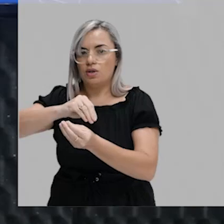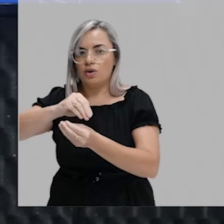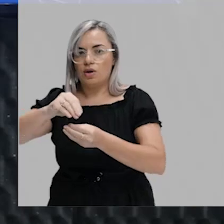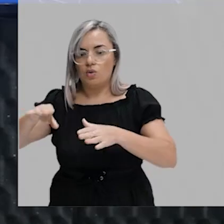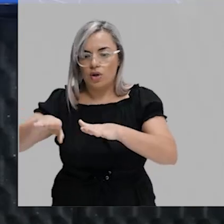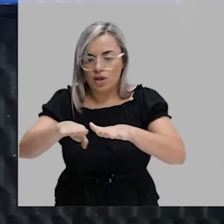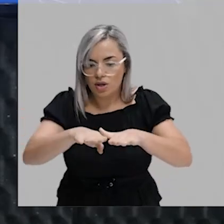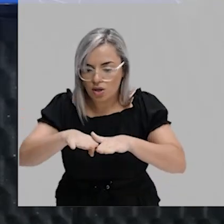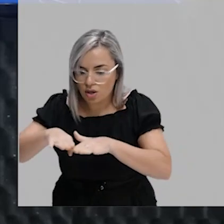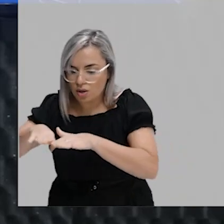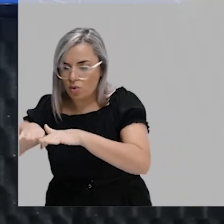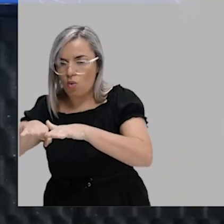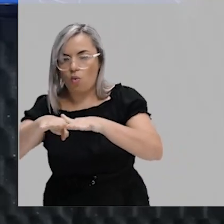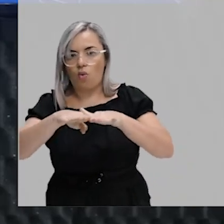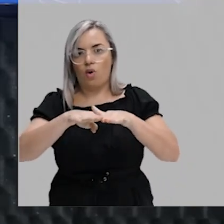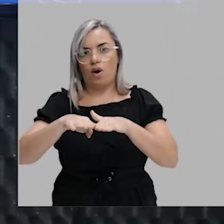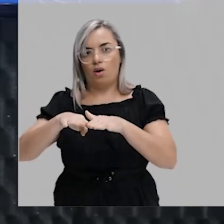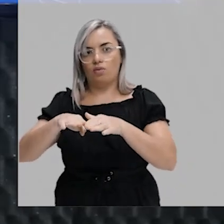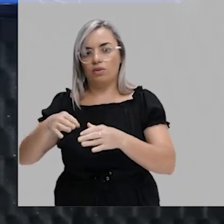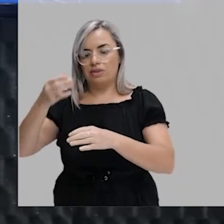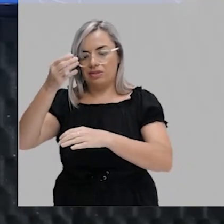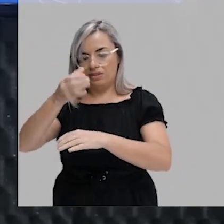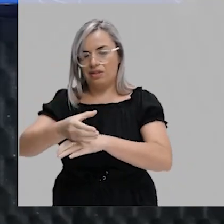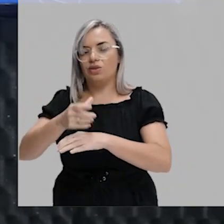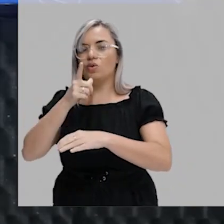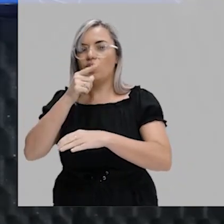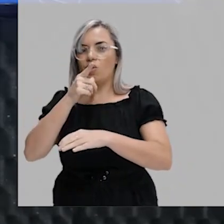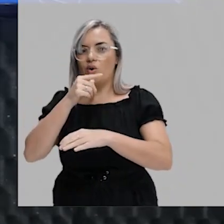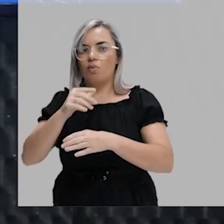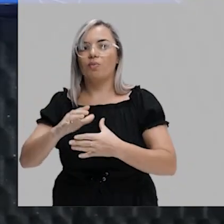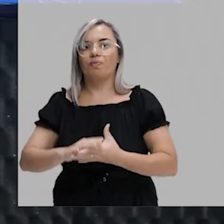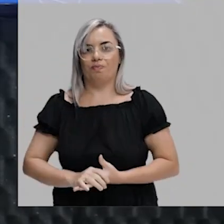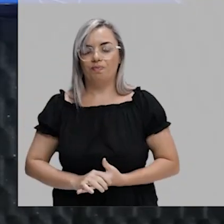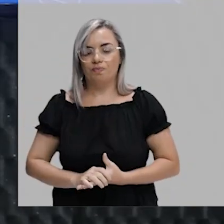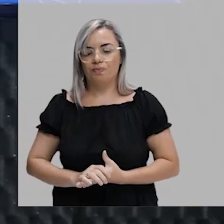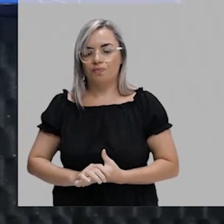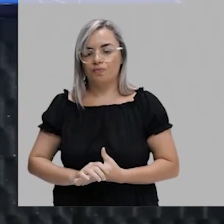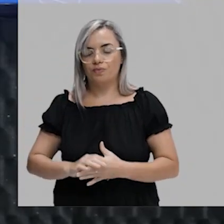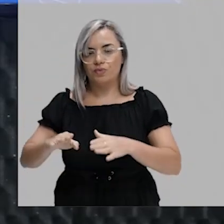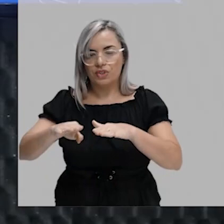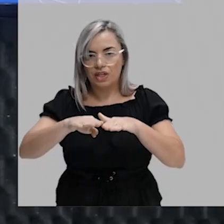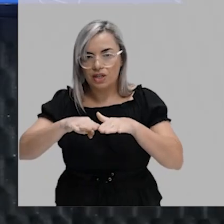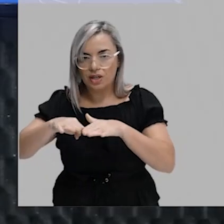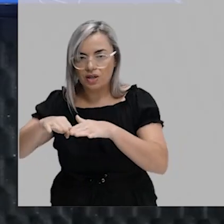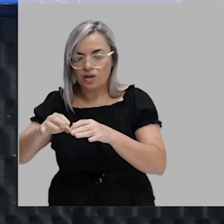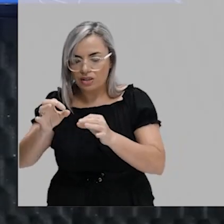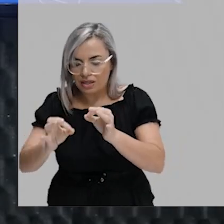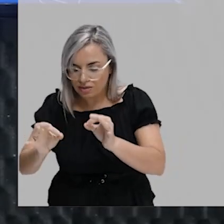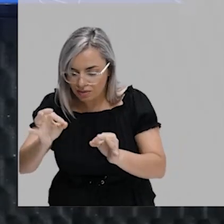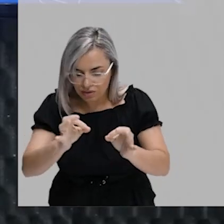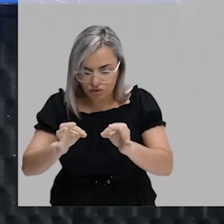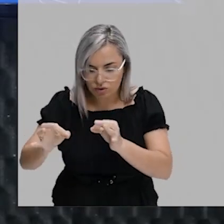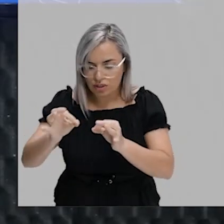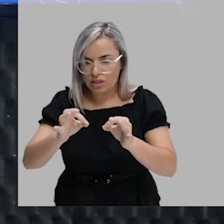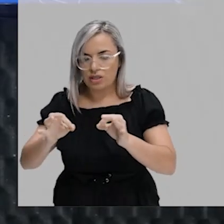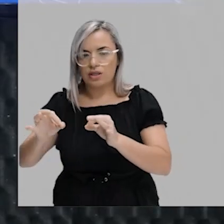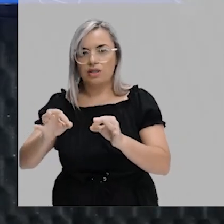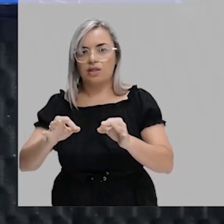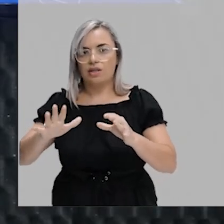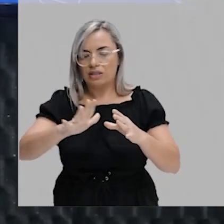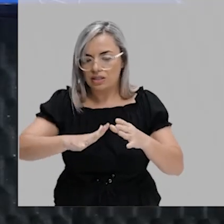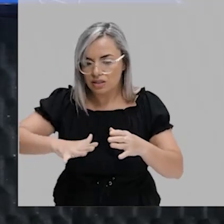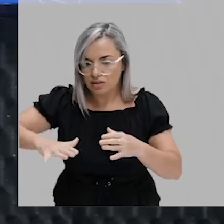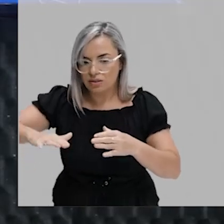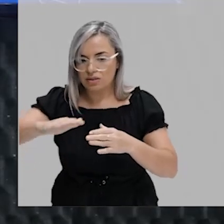maneira igual. Ok, pessoal? Então, difusão vai ser a passagem de soluto do meio